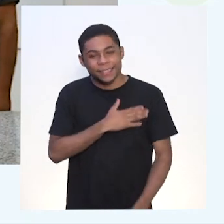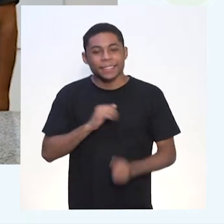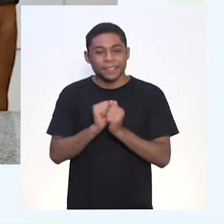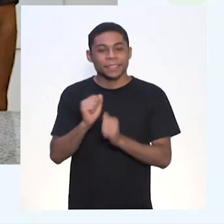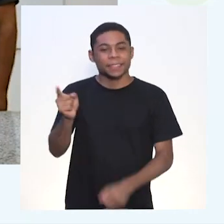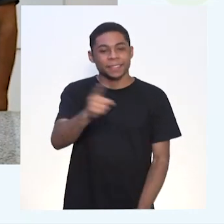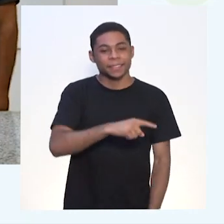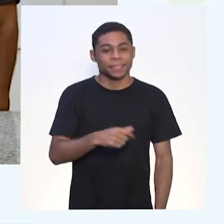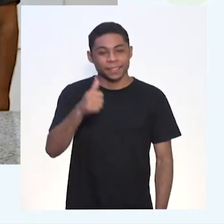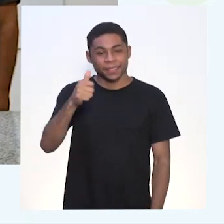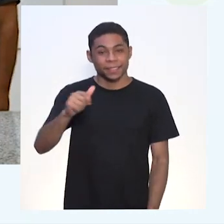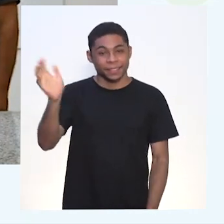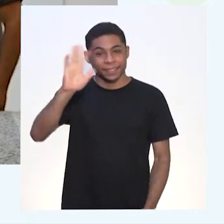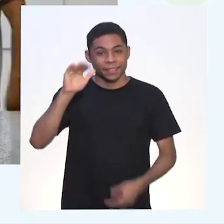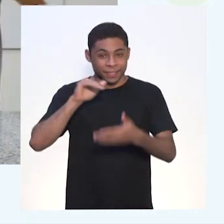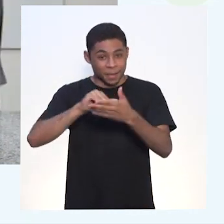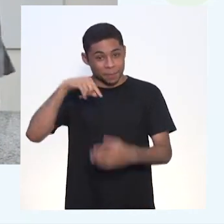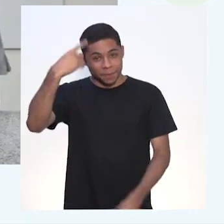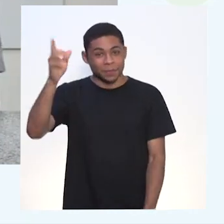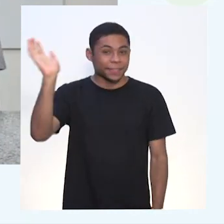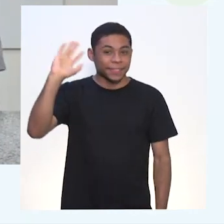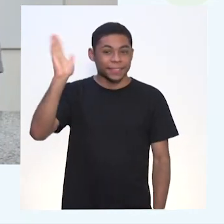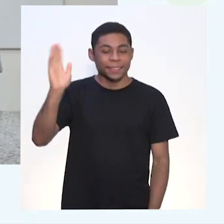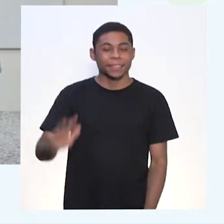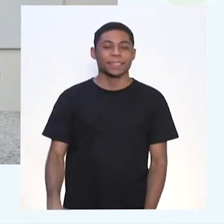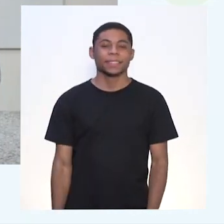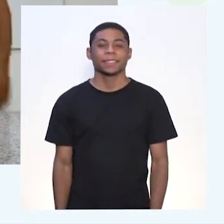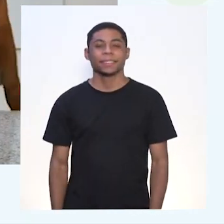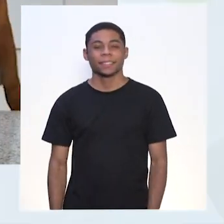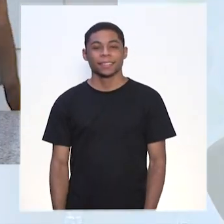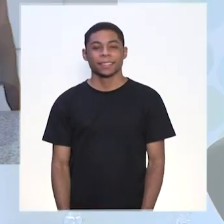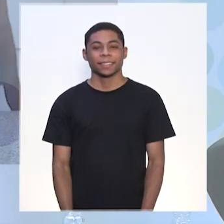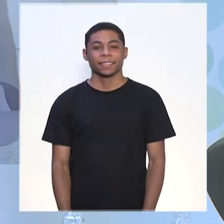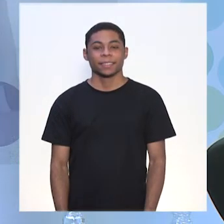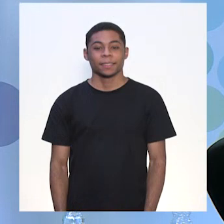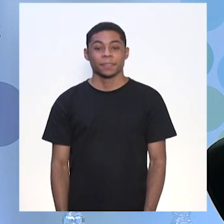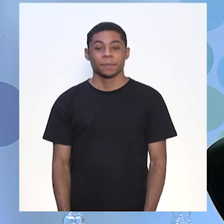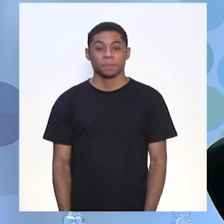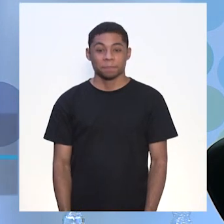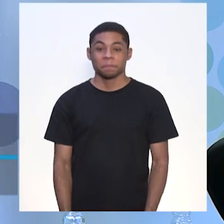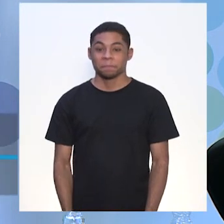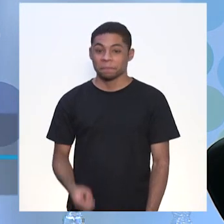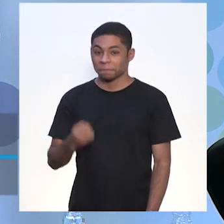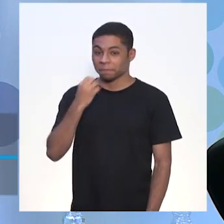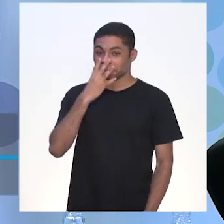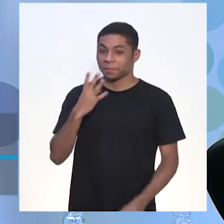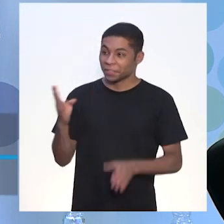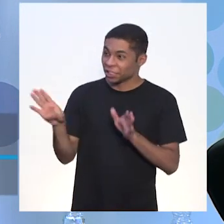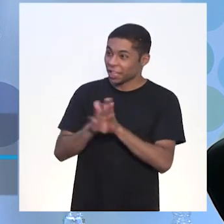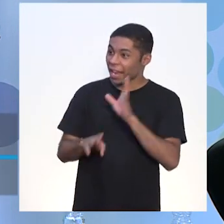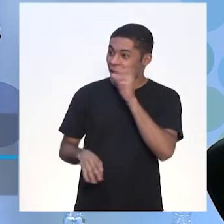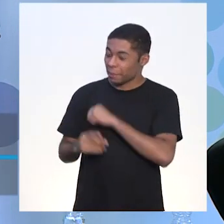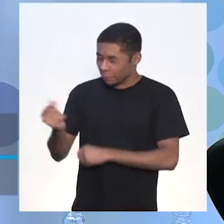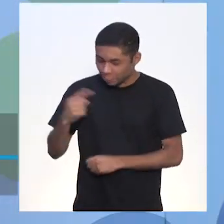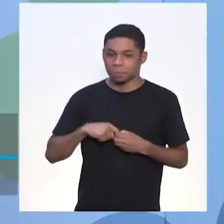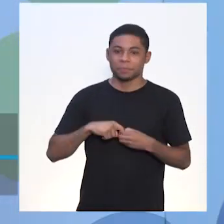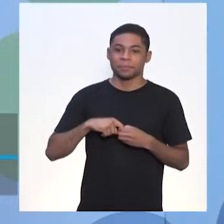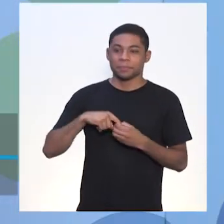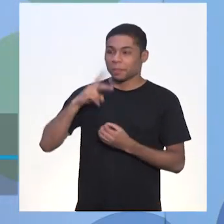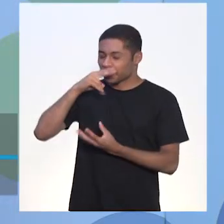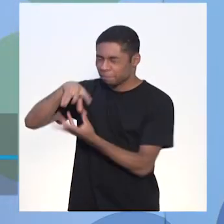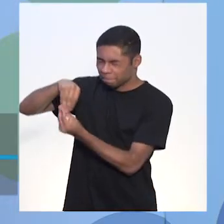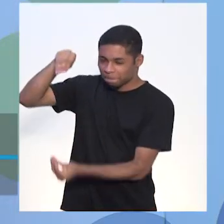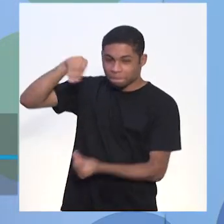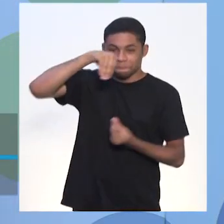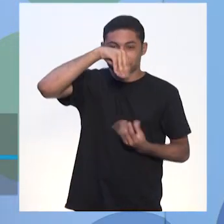com vocês, tá? Até a próxima. Tchau, pessoal. Até a próxima. Ó, cheguei rápido aqui, hein? Ó, na velocidade da